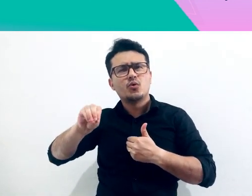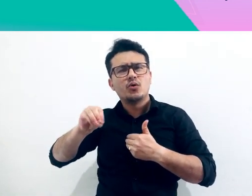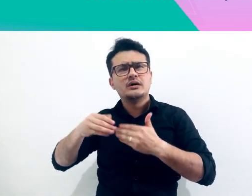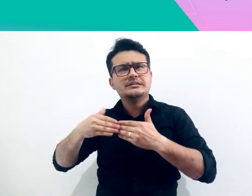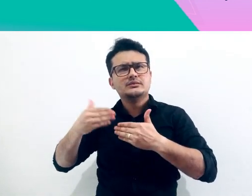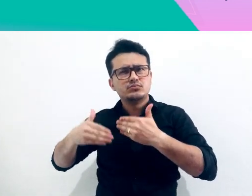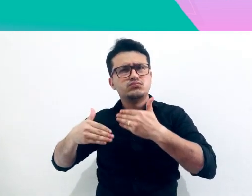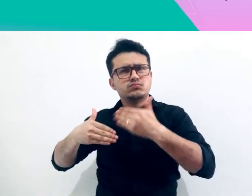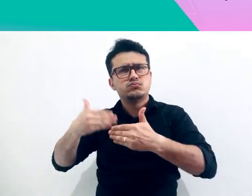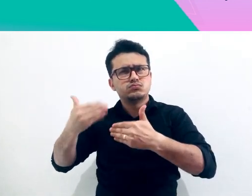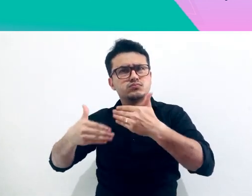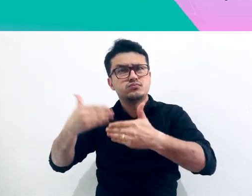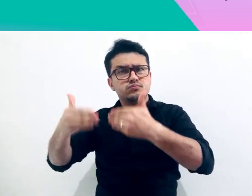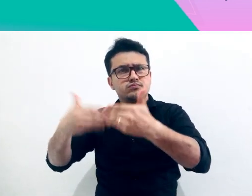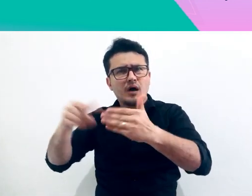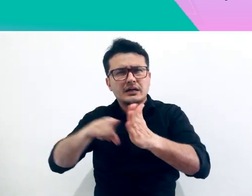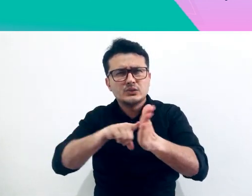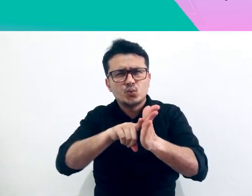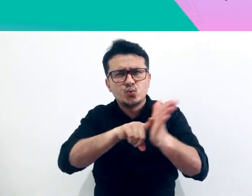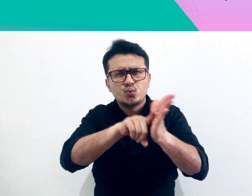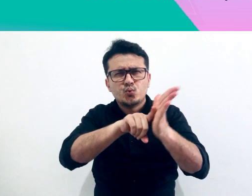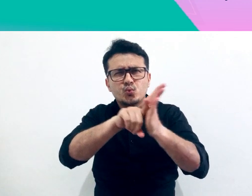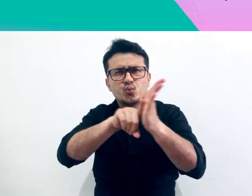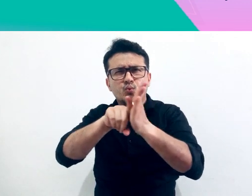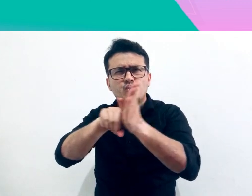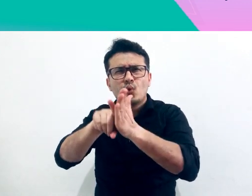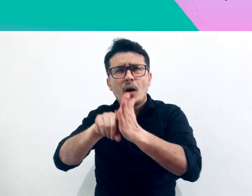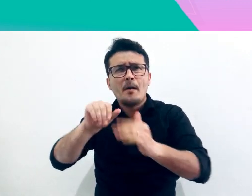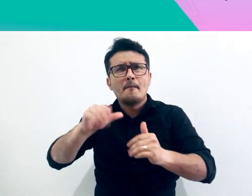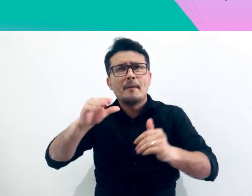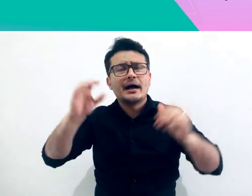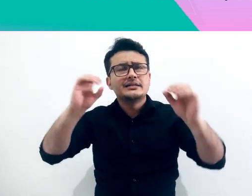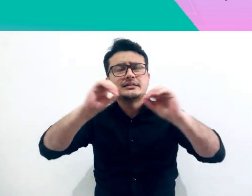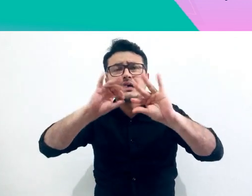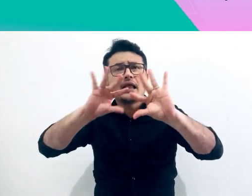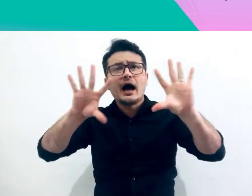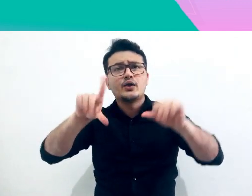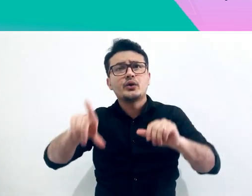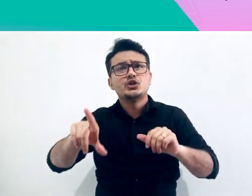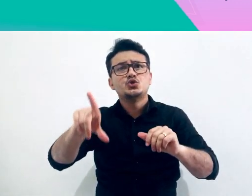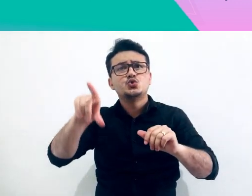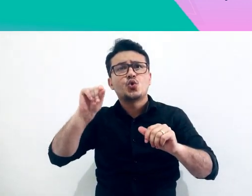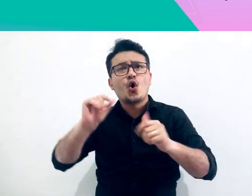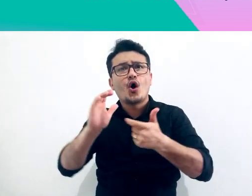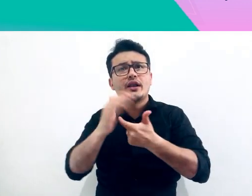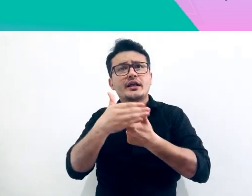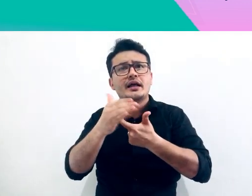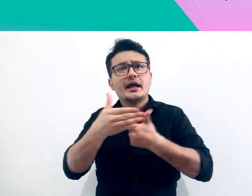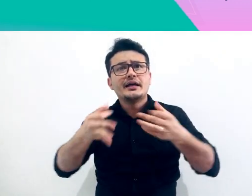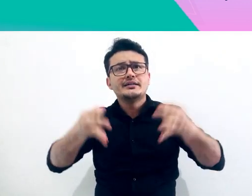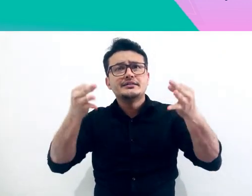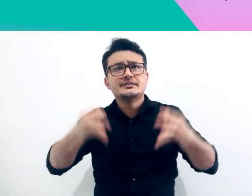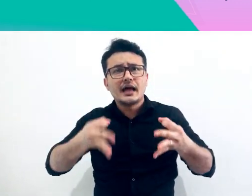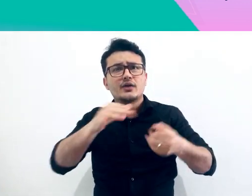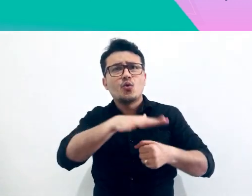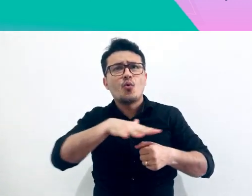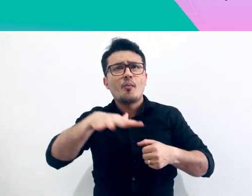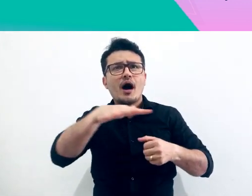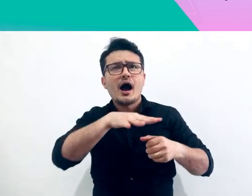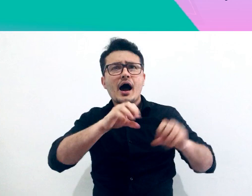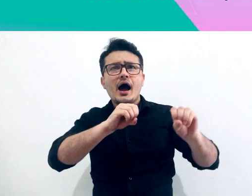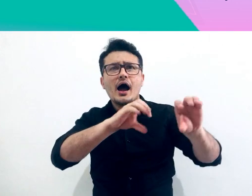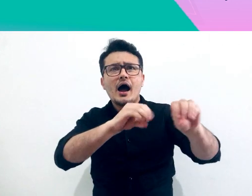apenas Autismo. A cada vez que se avança nas pesquisas, mais claro fica a classificação